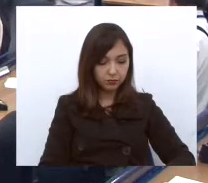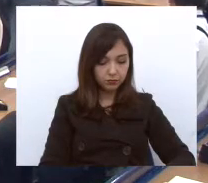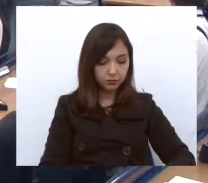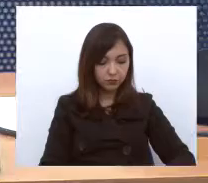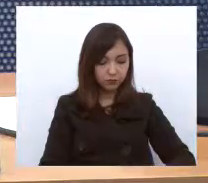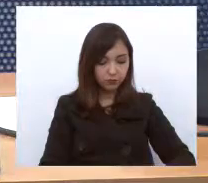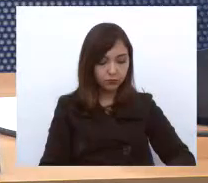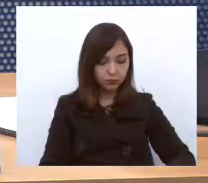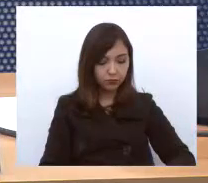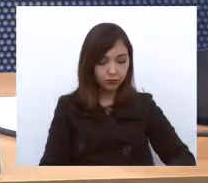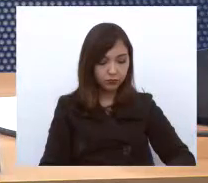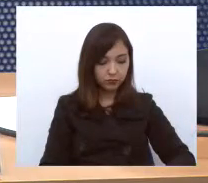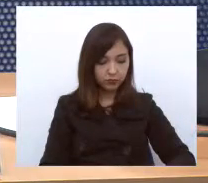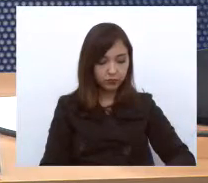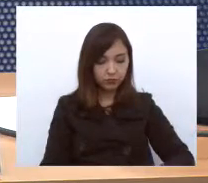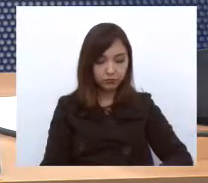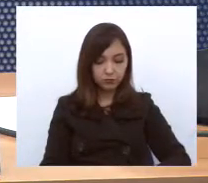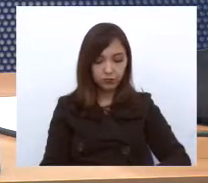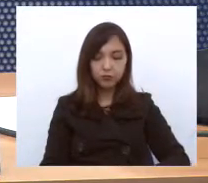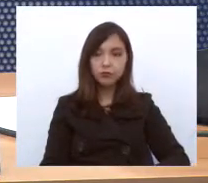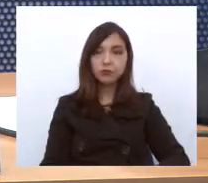Artigo 1º.